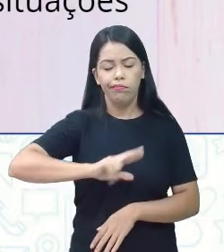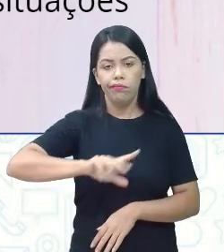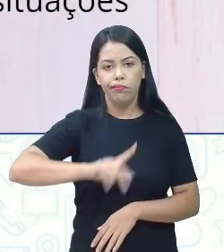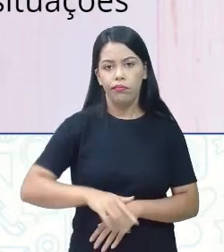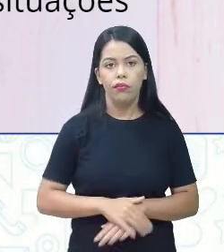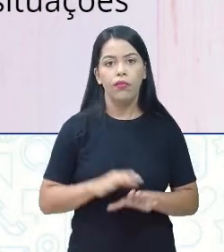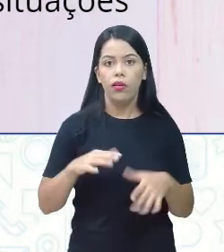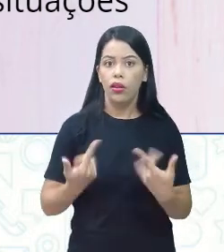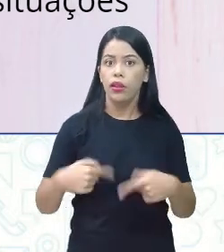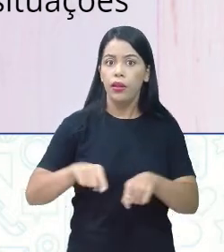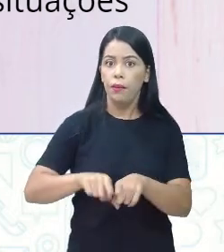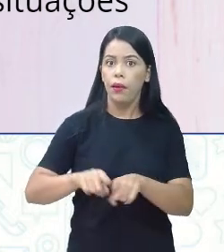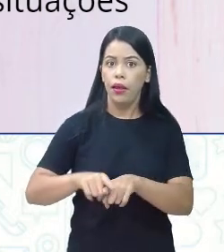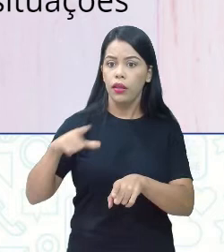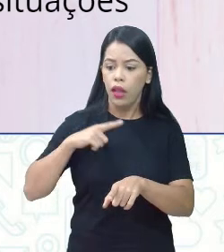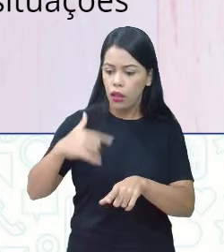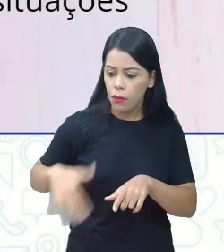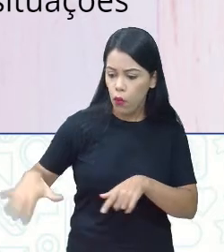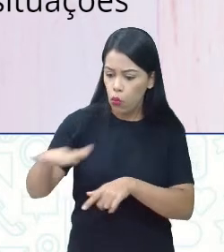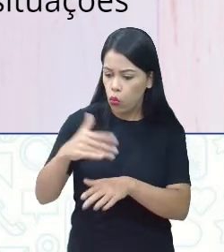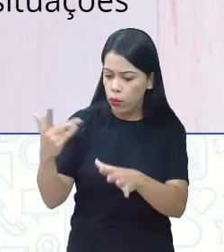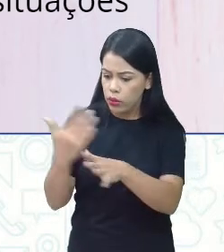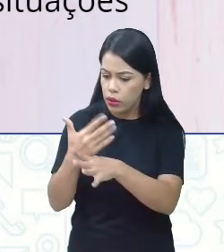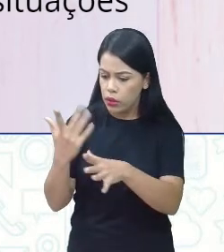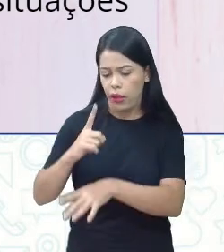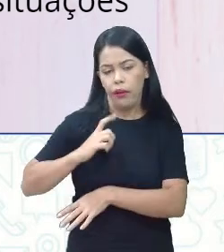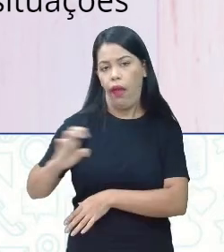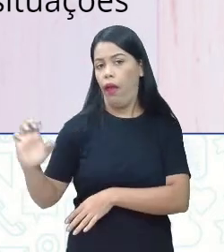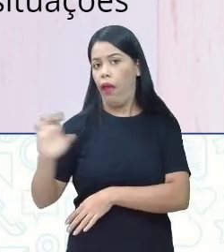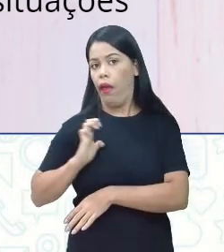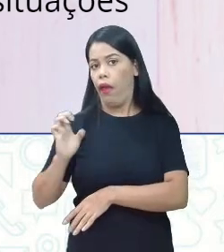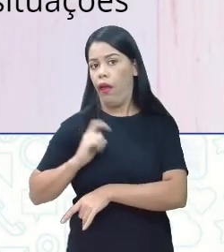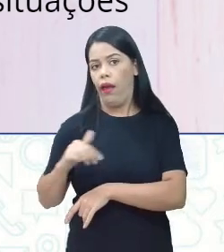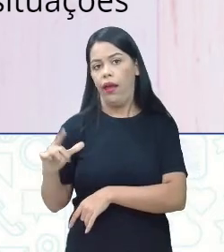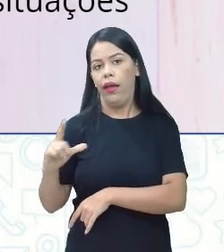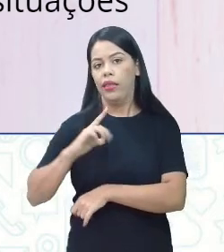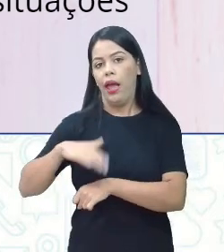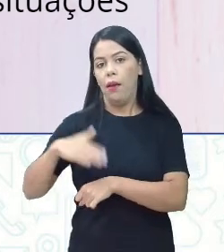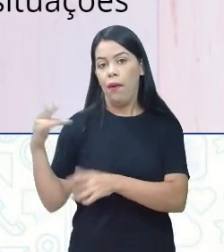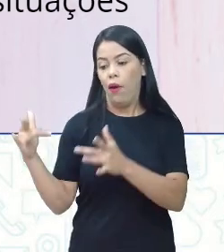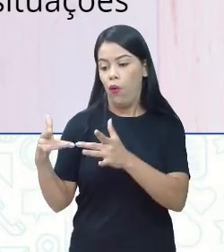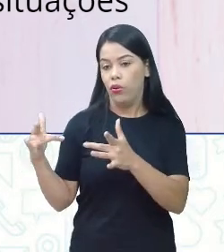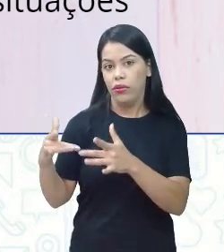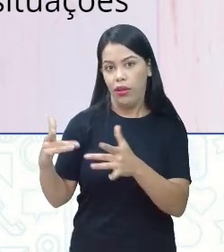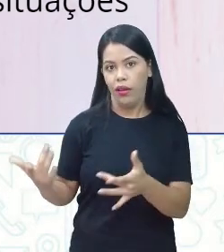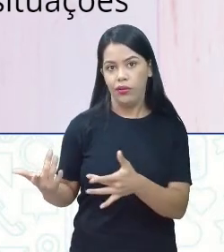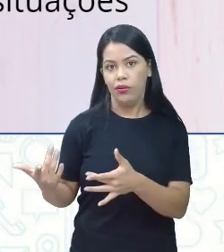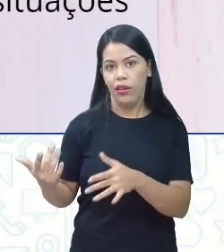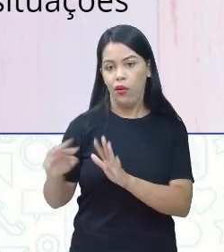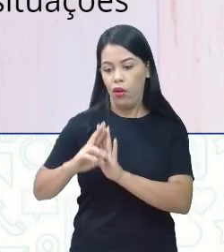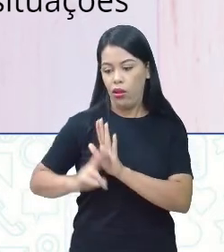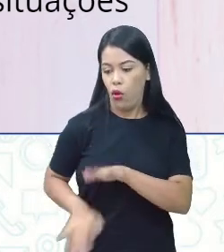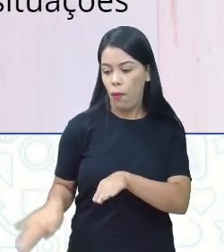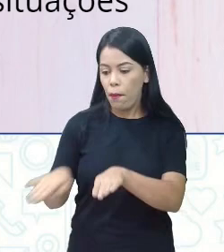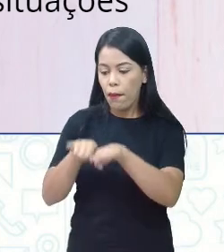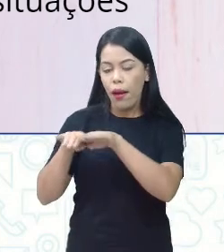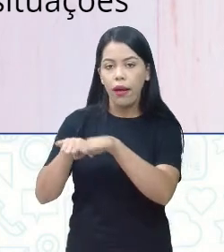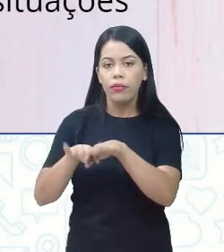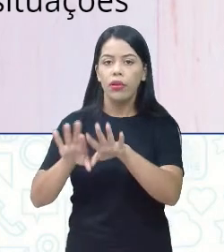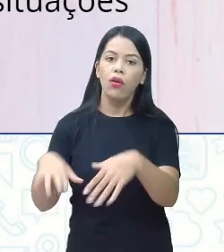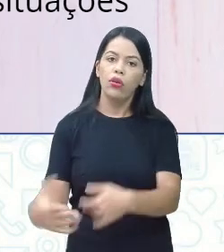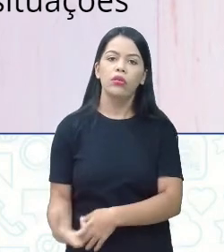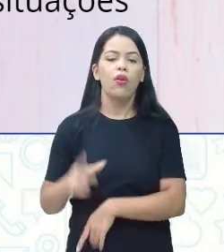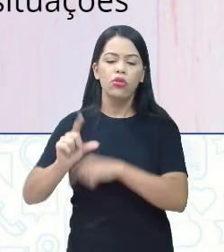de prestígio, que têm mais contato com essa norma, optam por outras construções em situações informais.